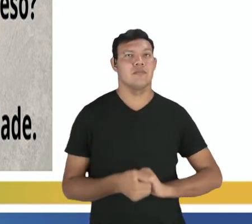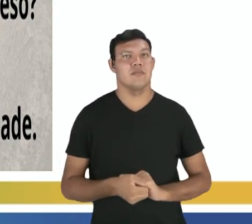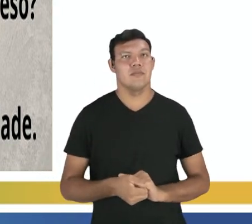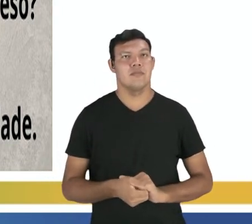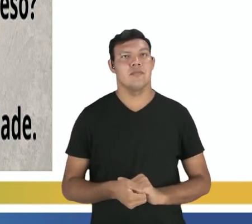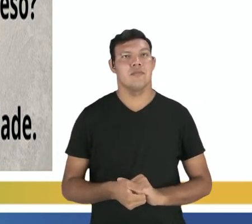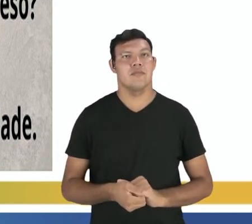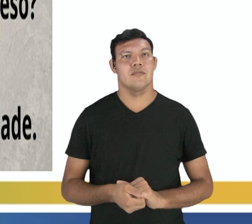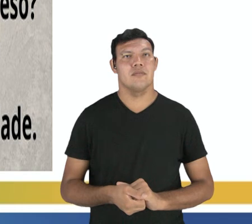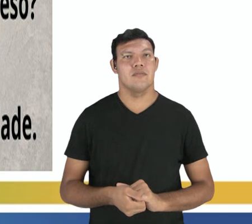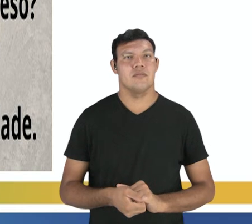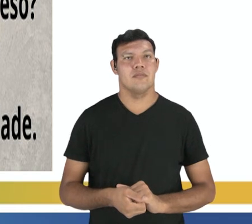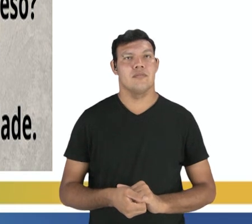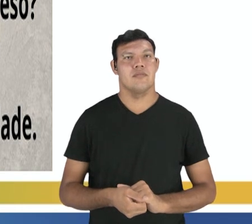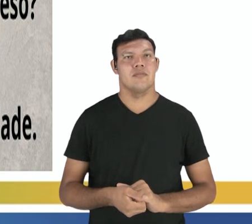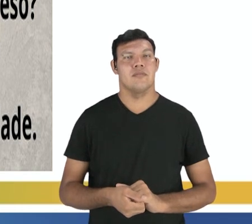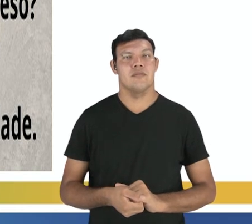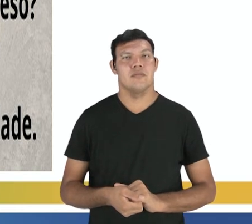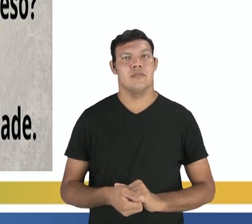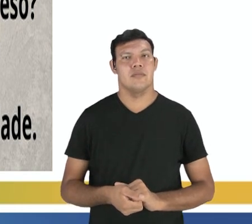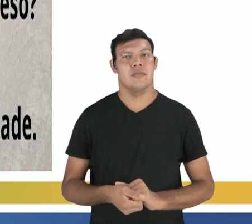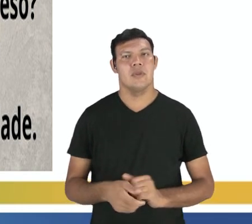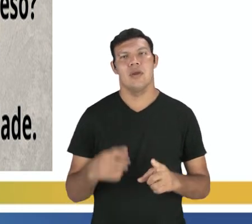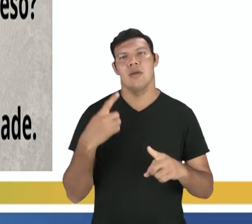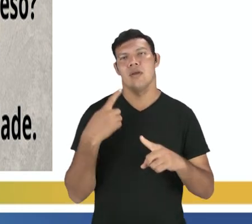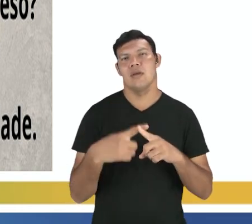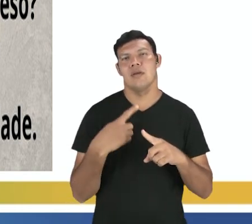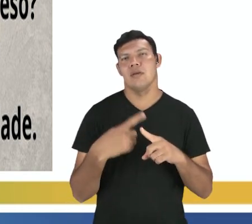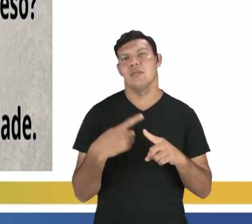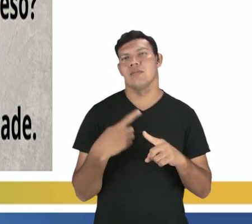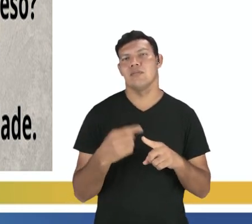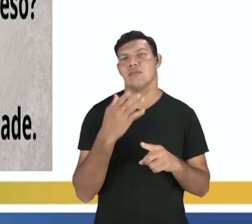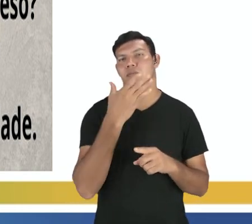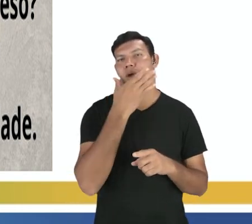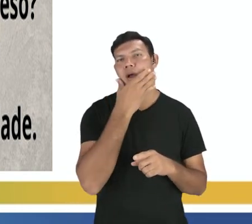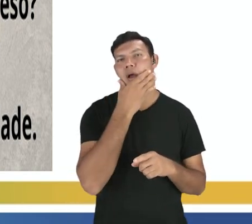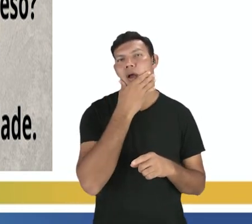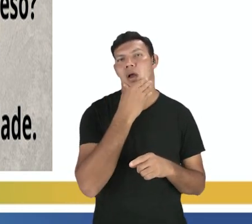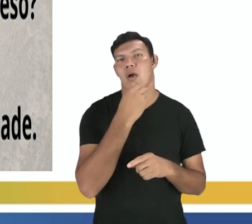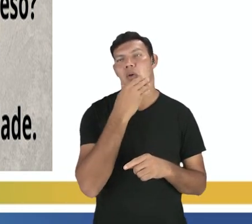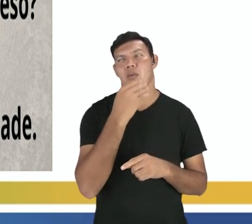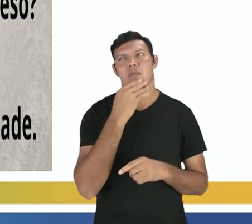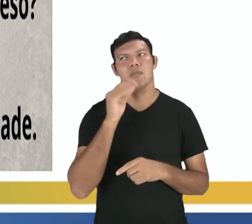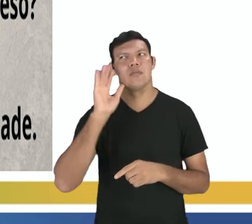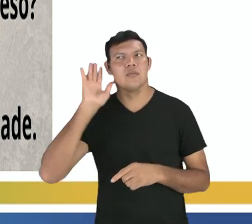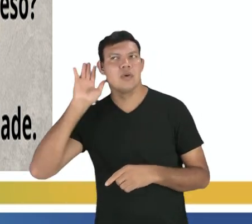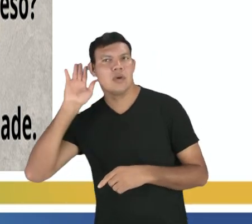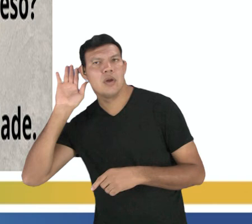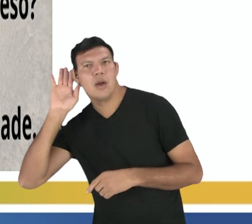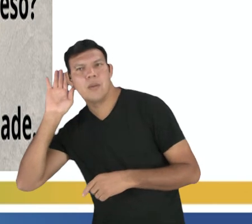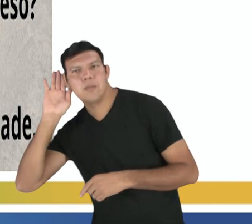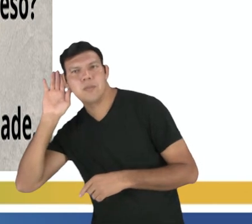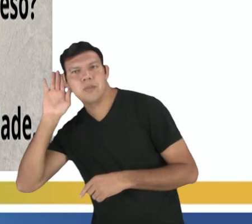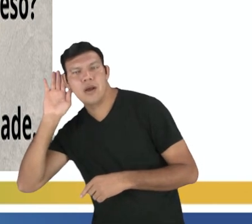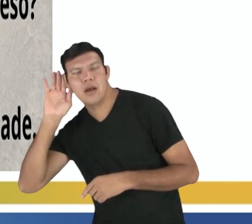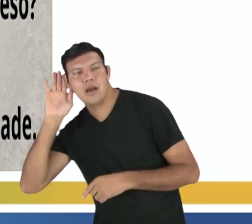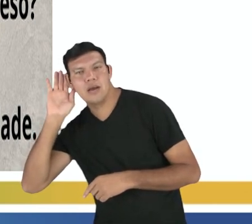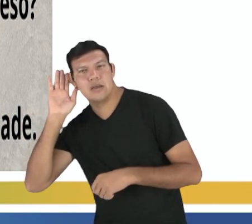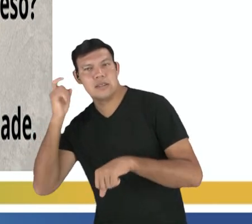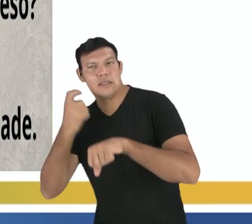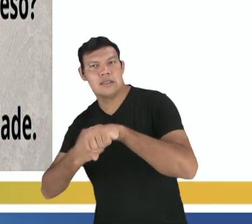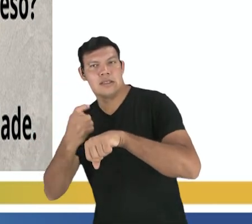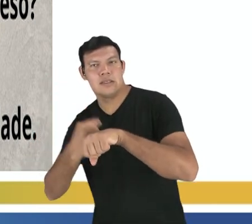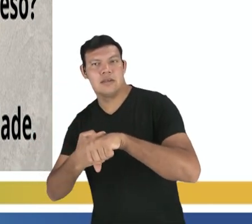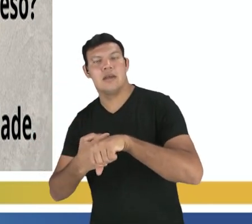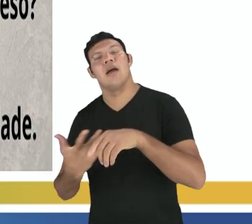Você sabe por que um homem estava com a orelha encostada na pedra? Porque ele estava ouvindo a rocha. E aí o